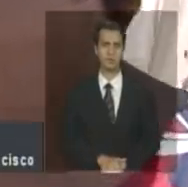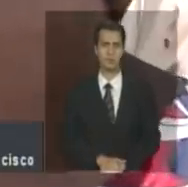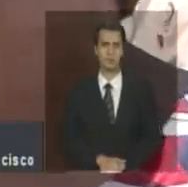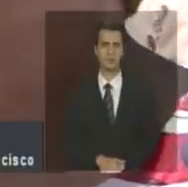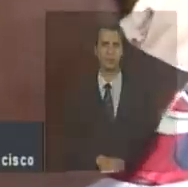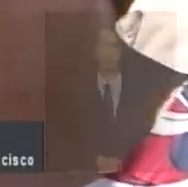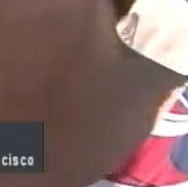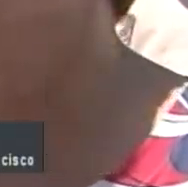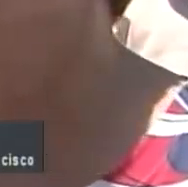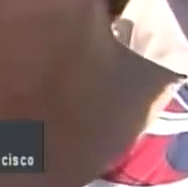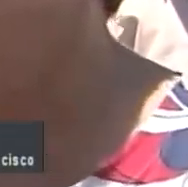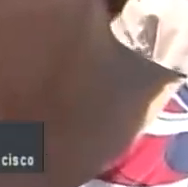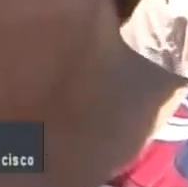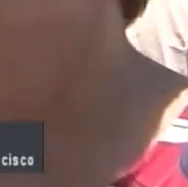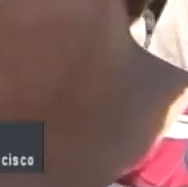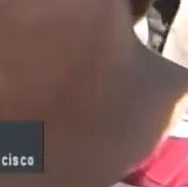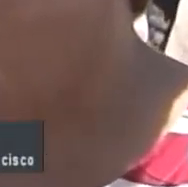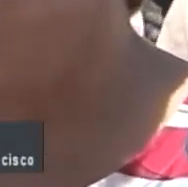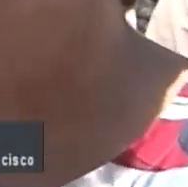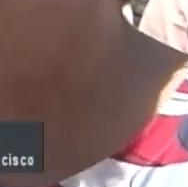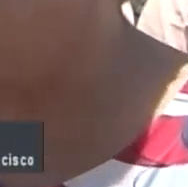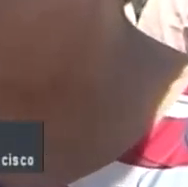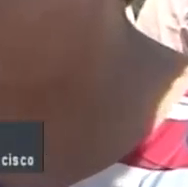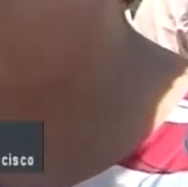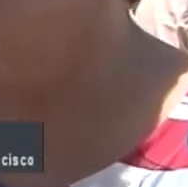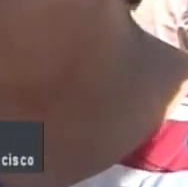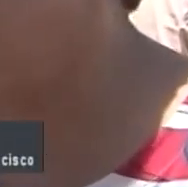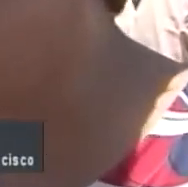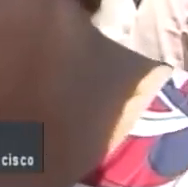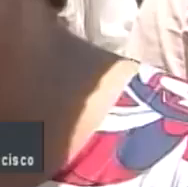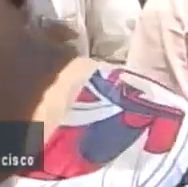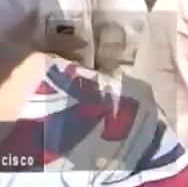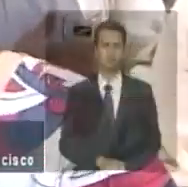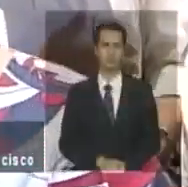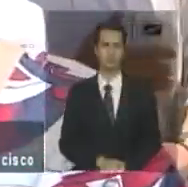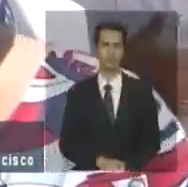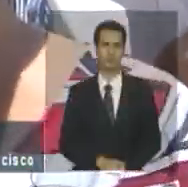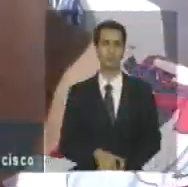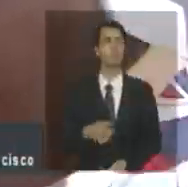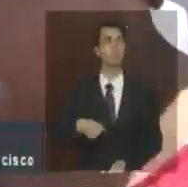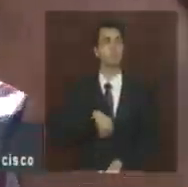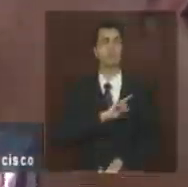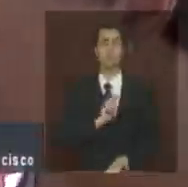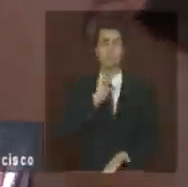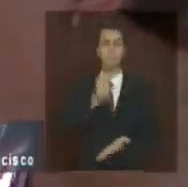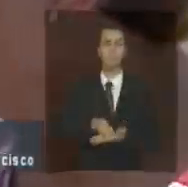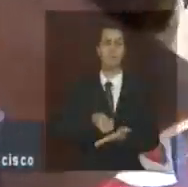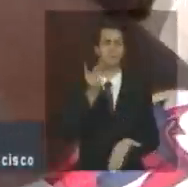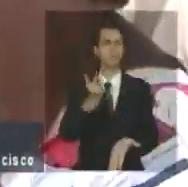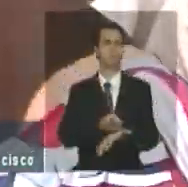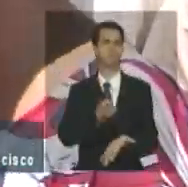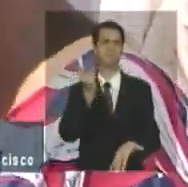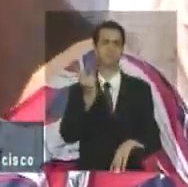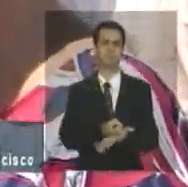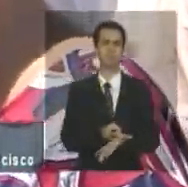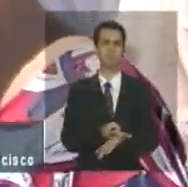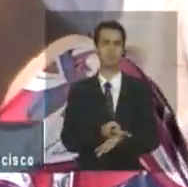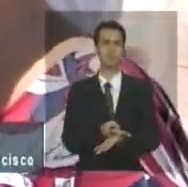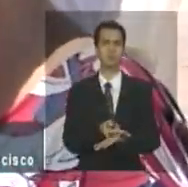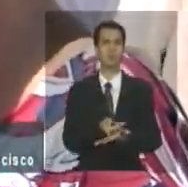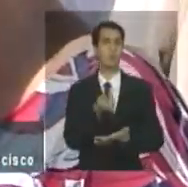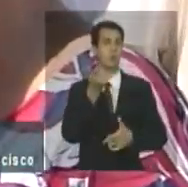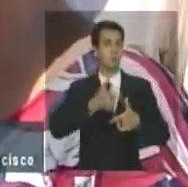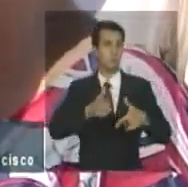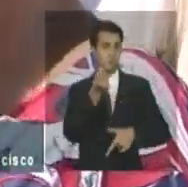projetos mais aprimorados e os recursos para pagar em dia? Todos. Nós nunca deixamos de pagar em dia. Nunca houve nenhum problema